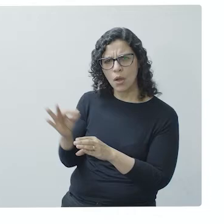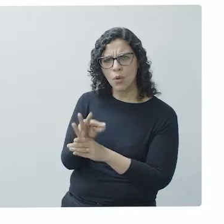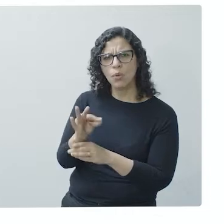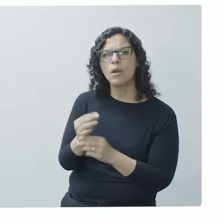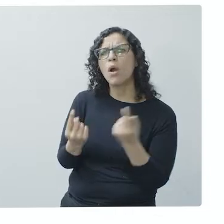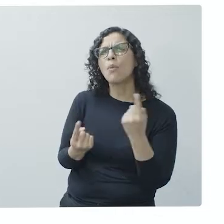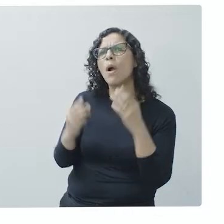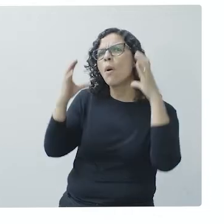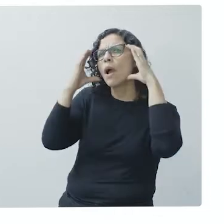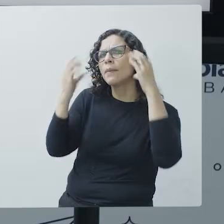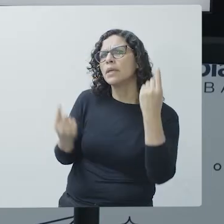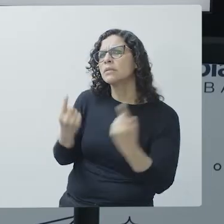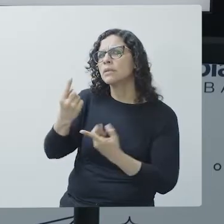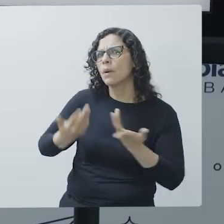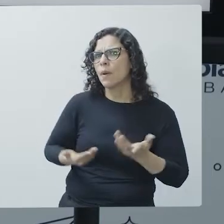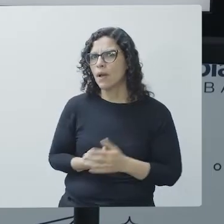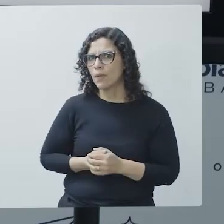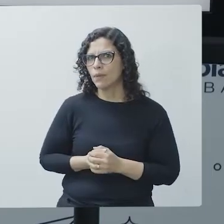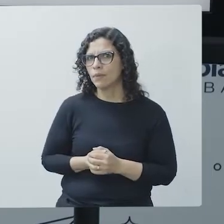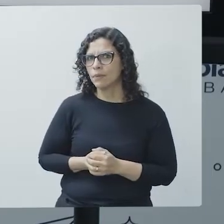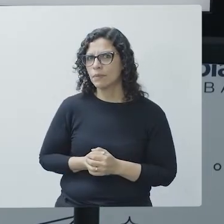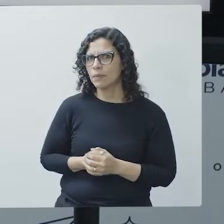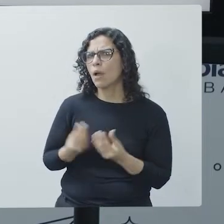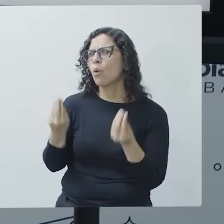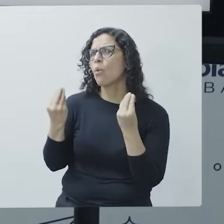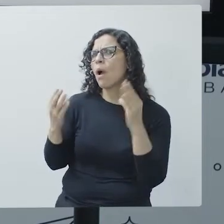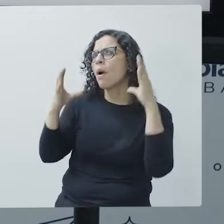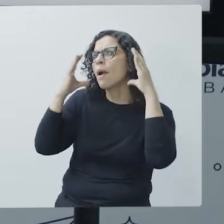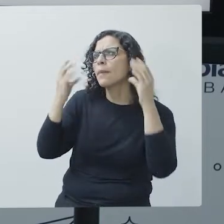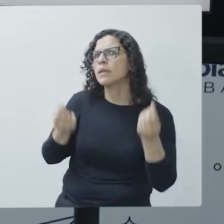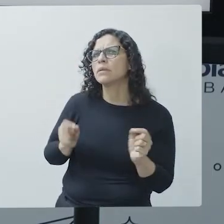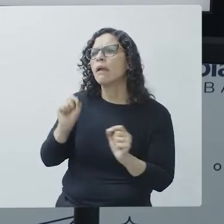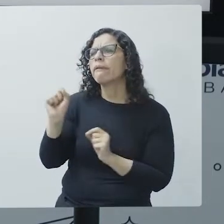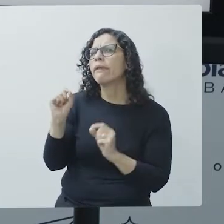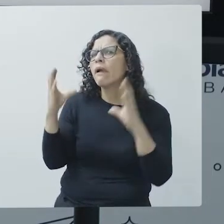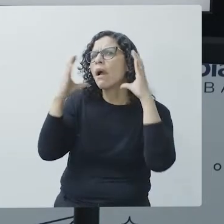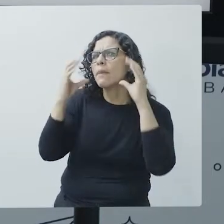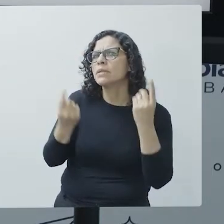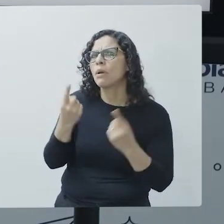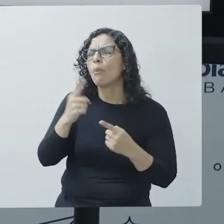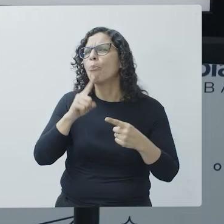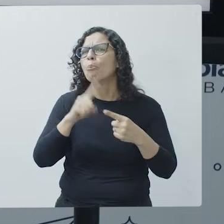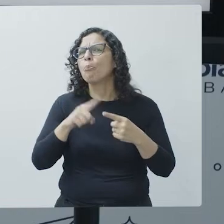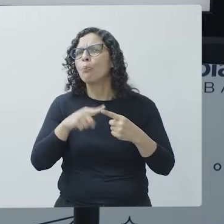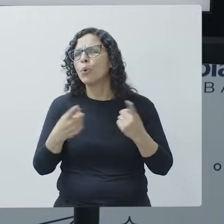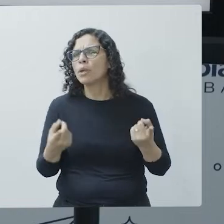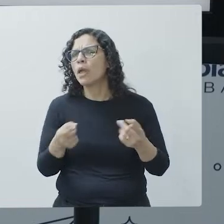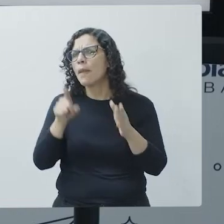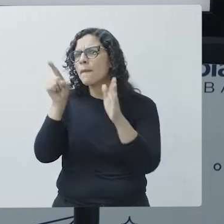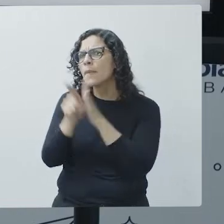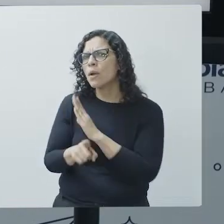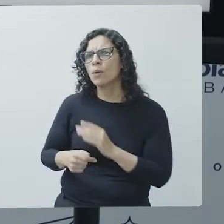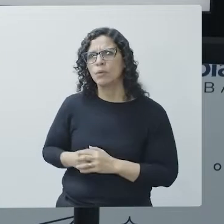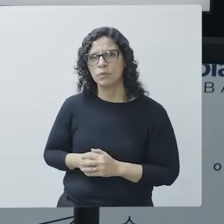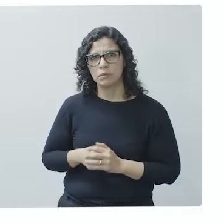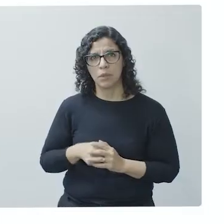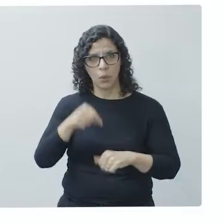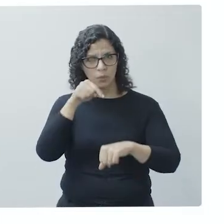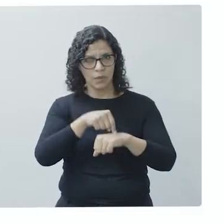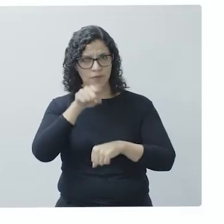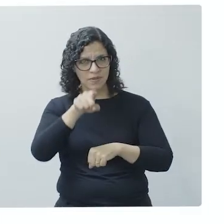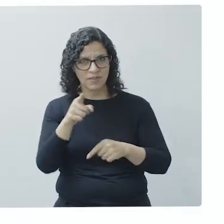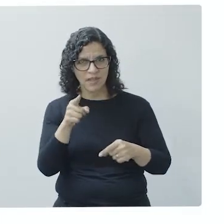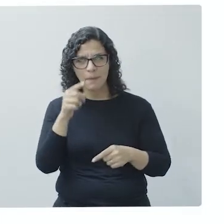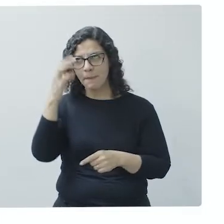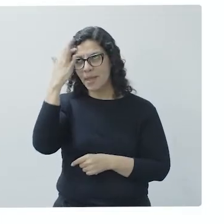Que cabeça? Lembram? Fala da cabeça? Qual cabeça? Que cabeça? Por que será que ele questiona? Vou dar um tempinho para você